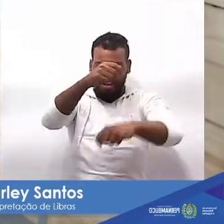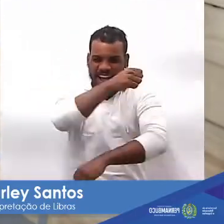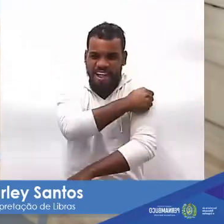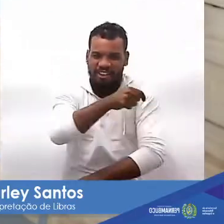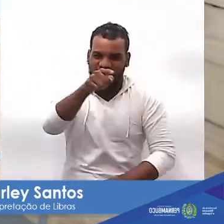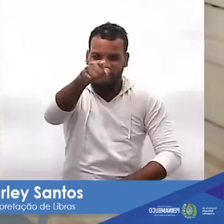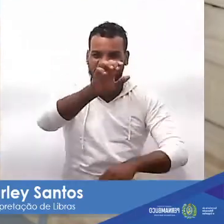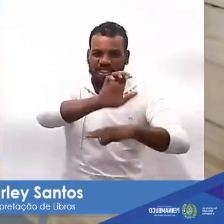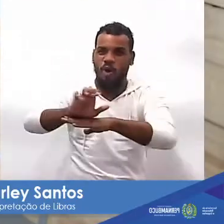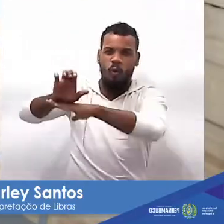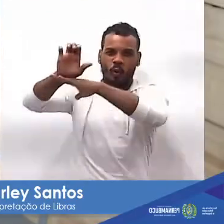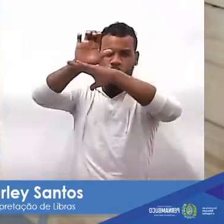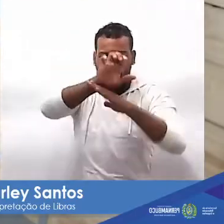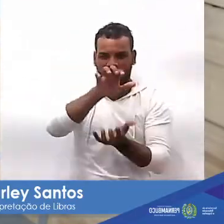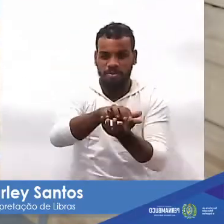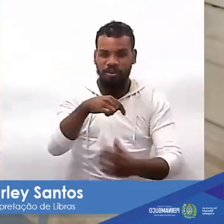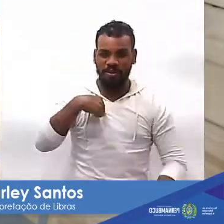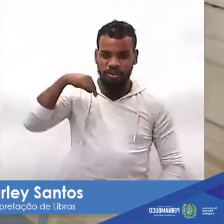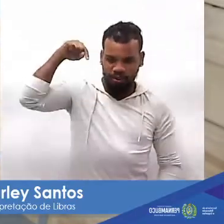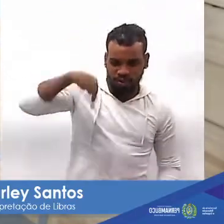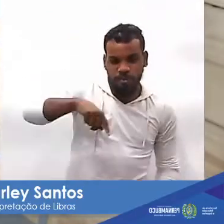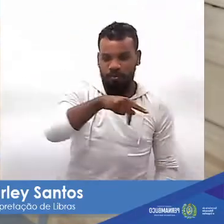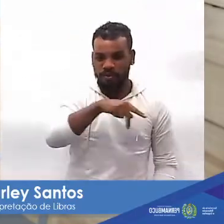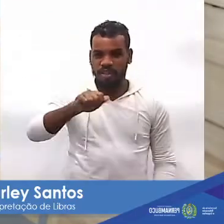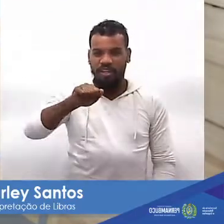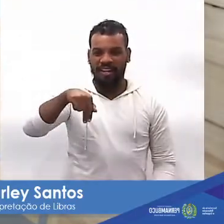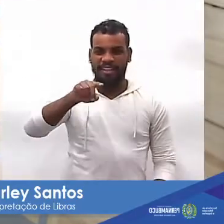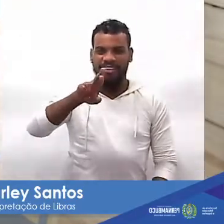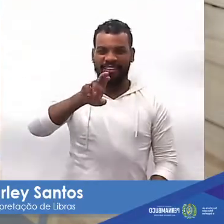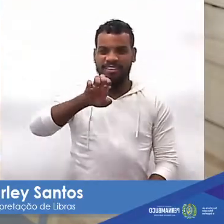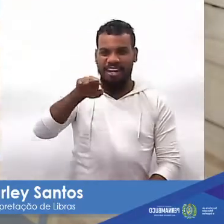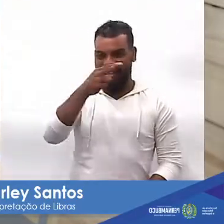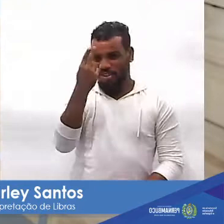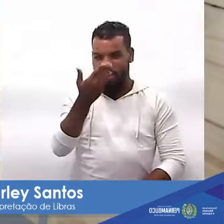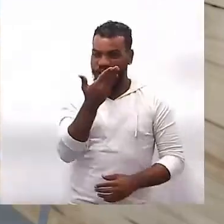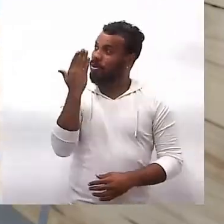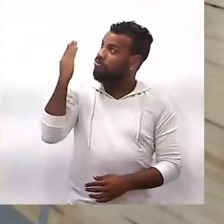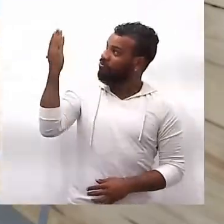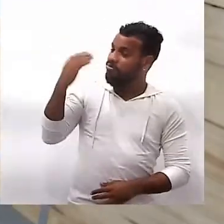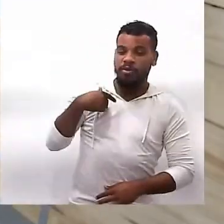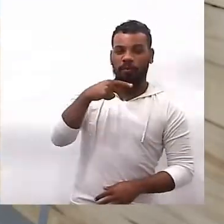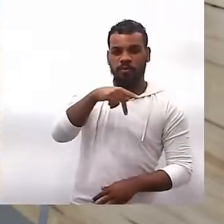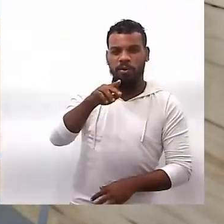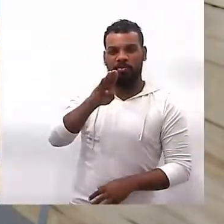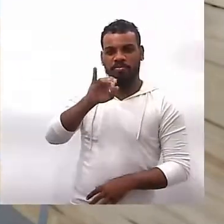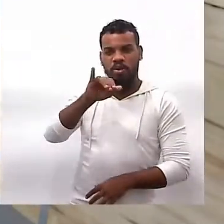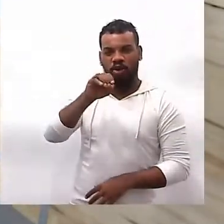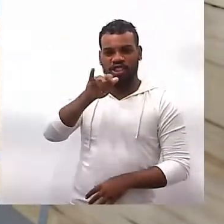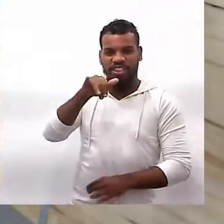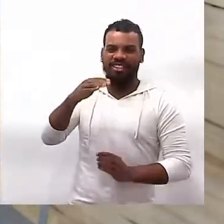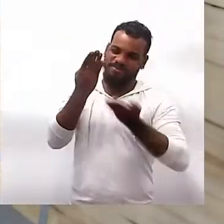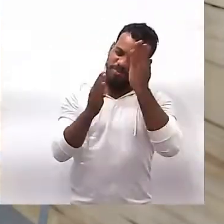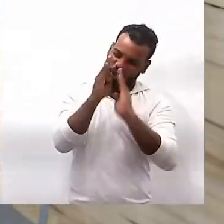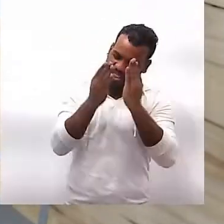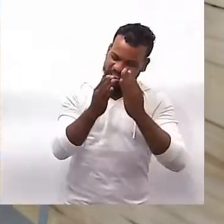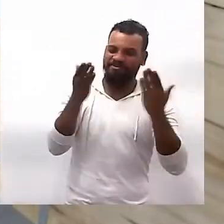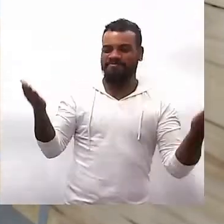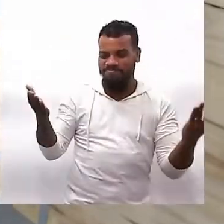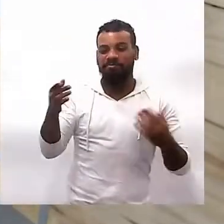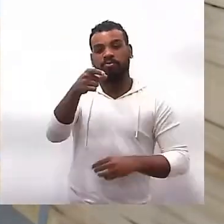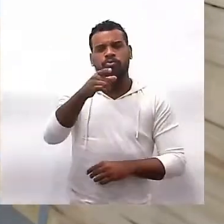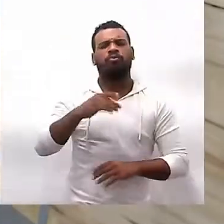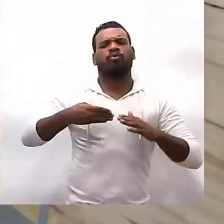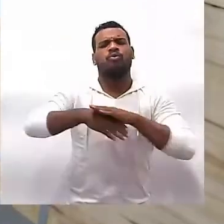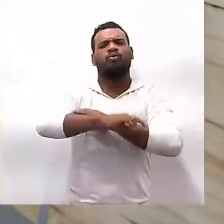aí do estado de Pernambuco. Quem tá falando aqui é o professor Andrei, vocês sabem que eu sou professor de biologia. E numa segunda-feira diferente, né? Porque vocês estão acostumados